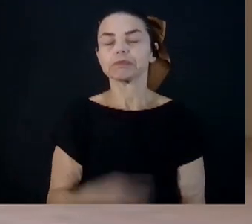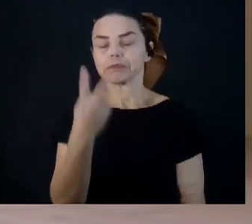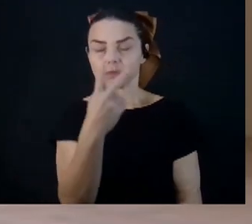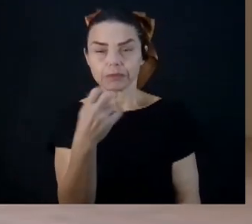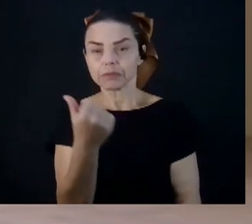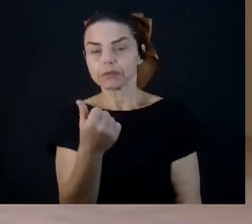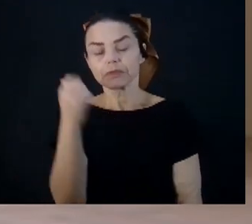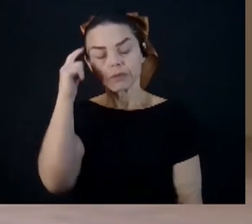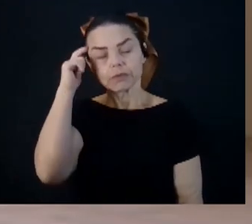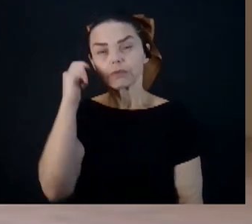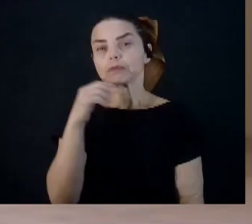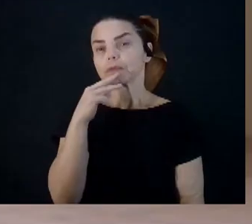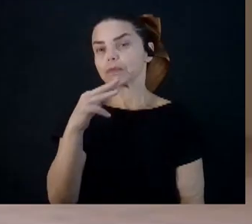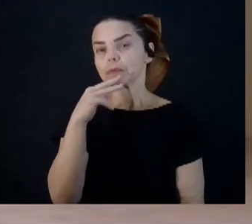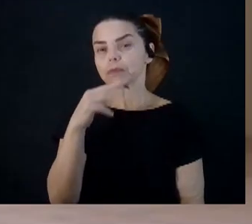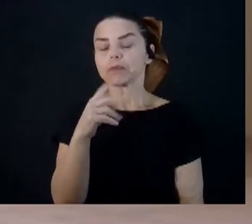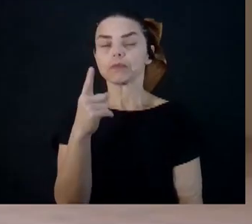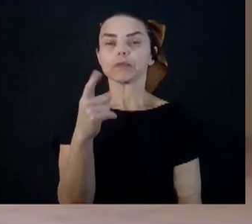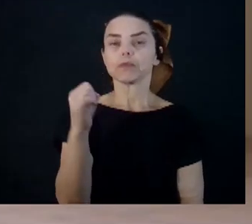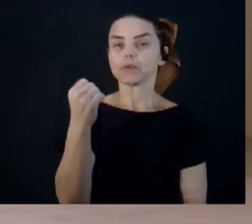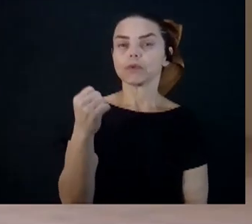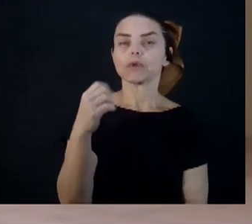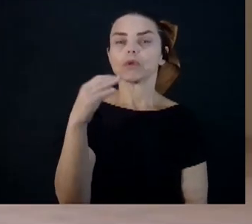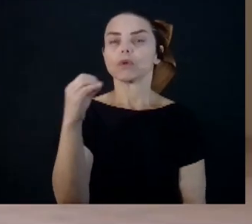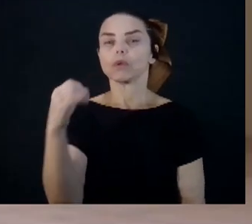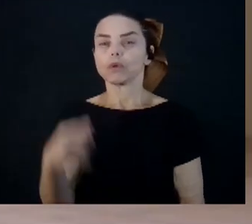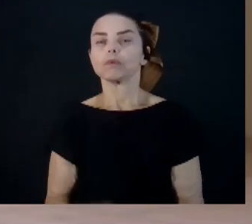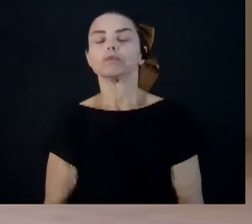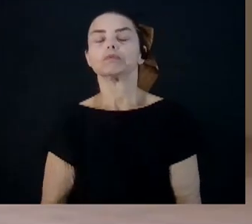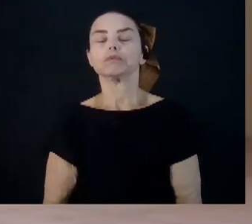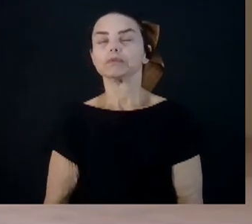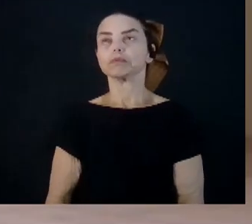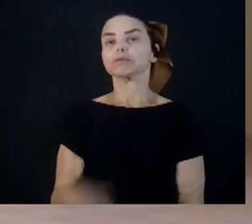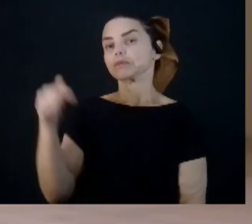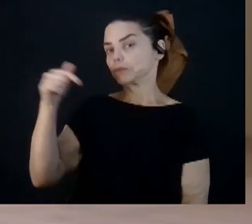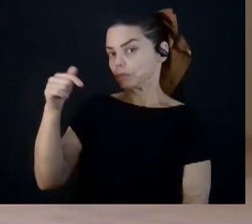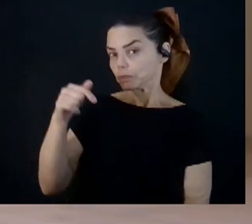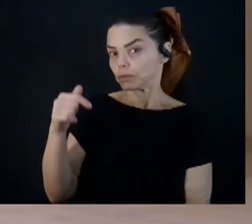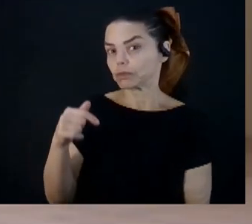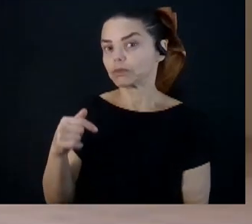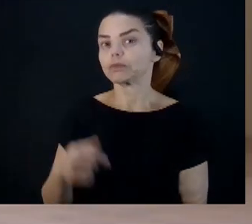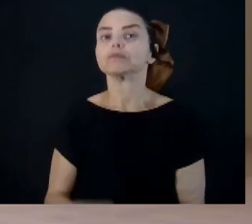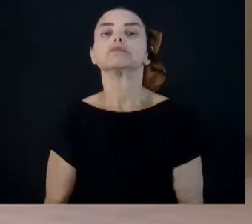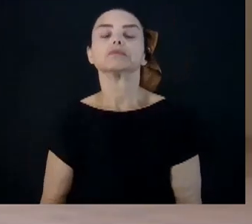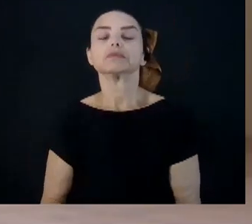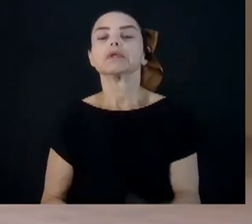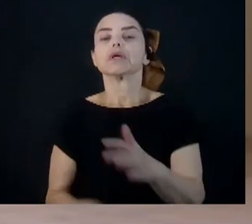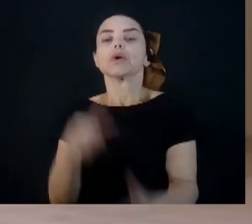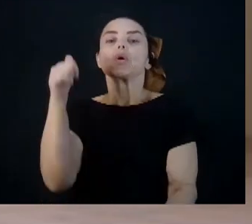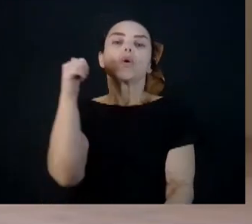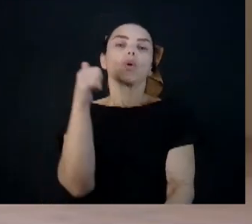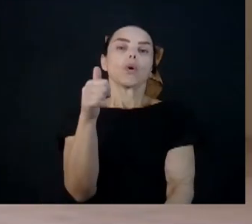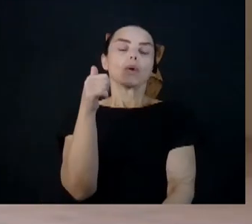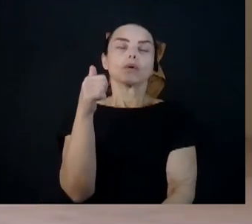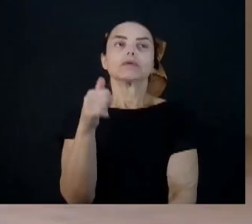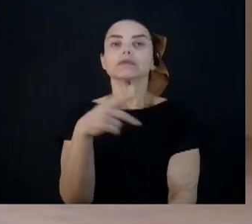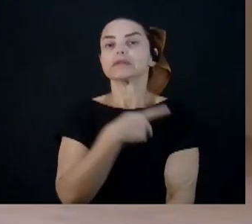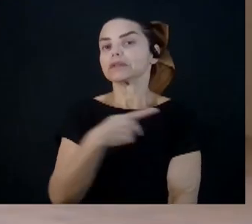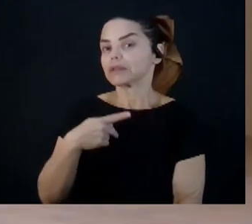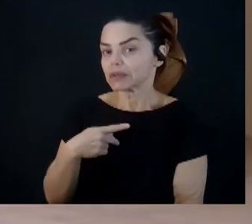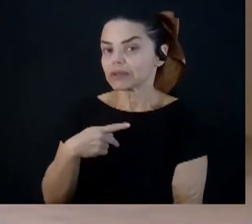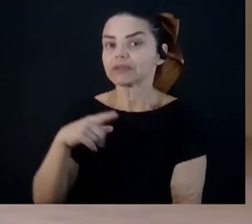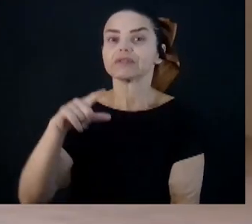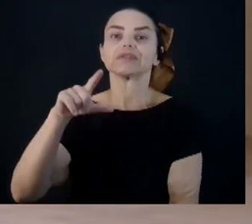de 1880, aqui veio pela primeira vez um pastor luterano visitar